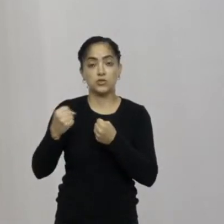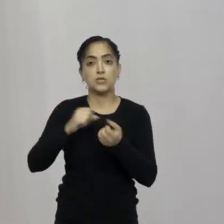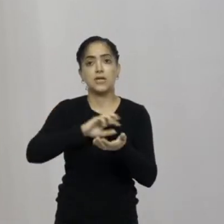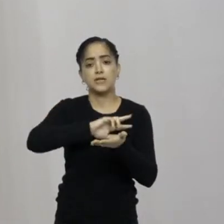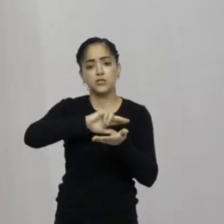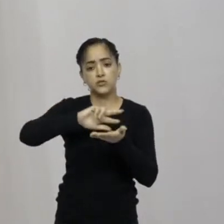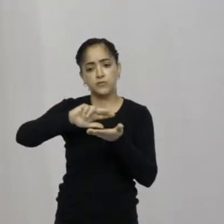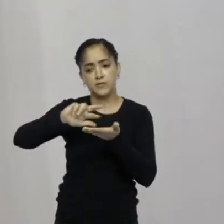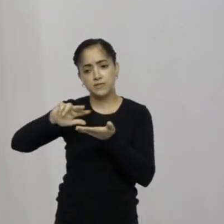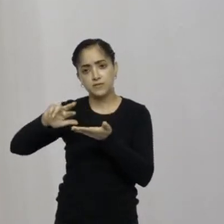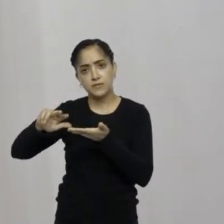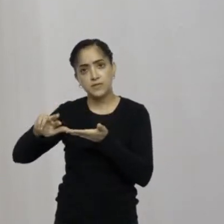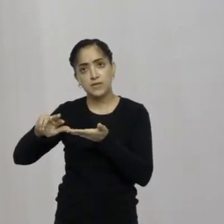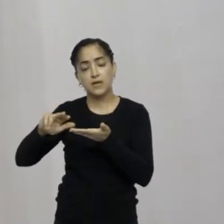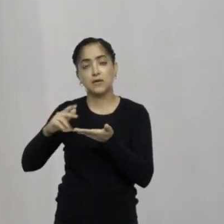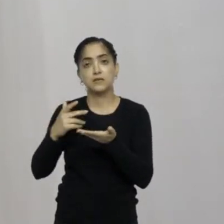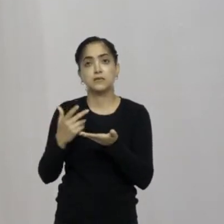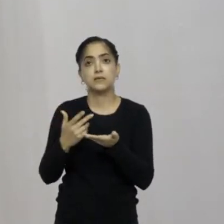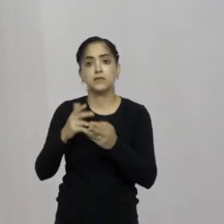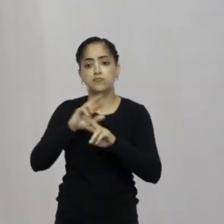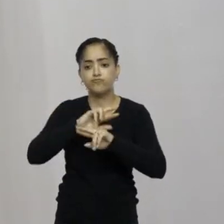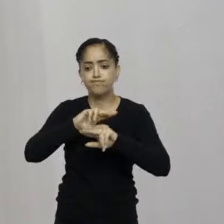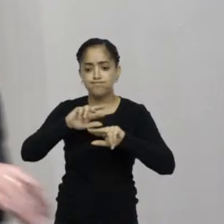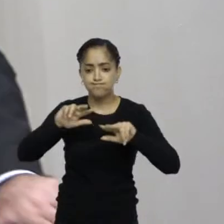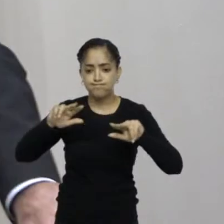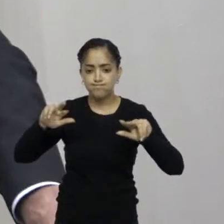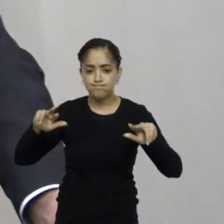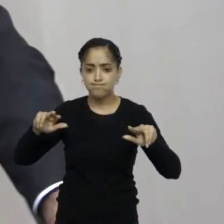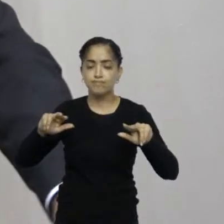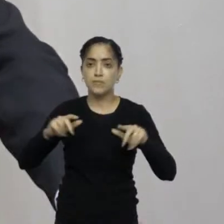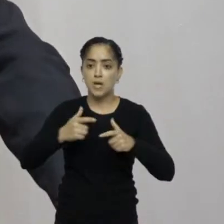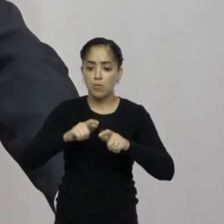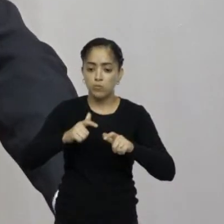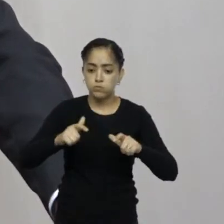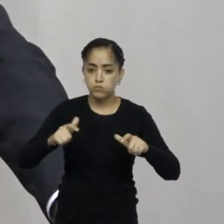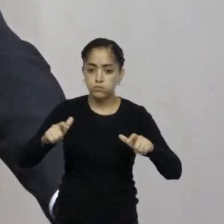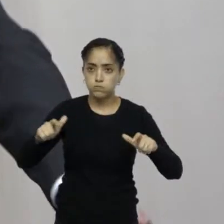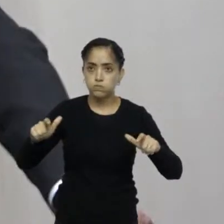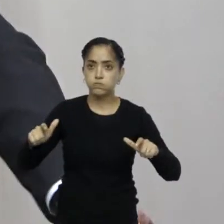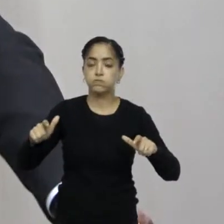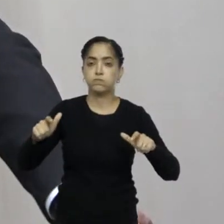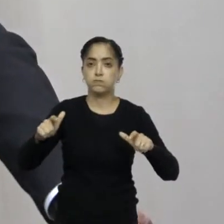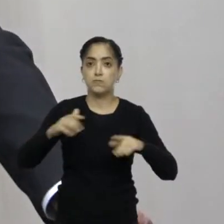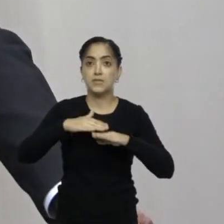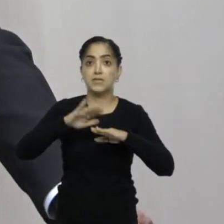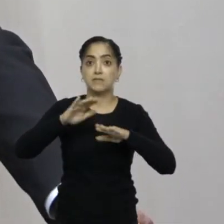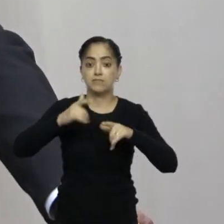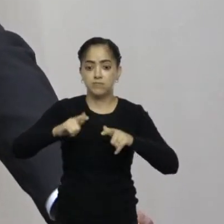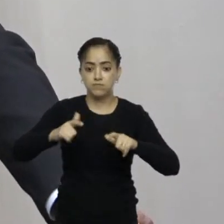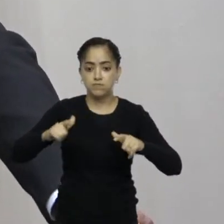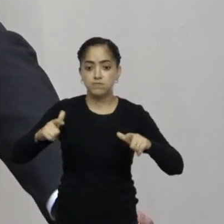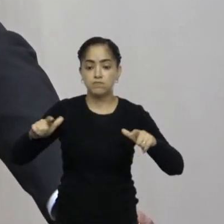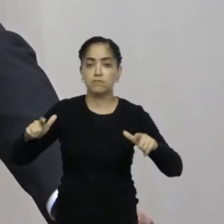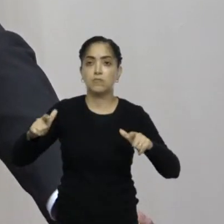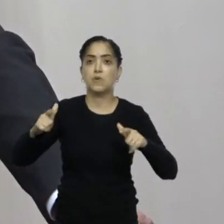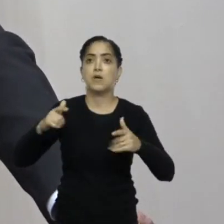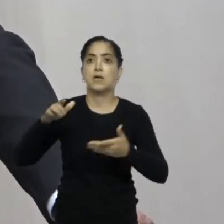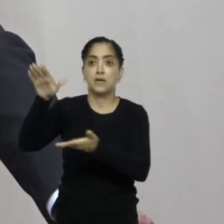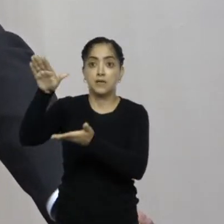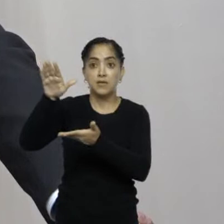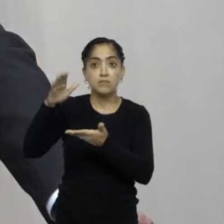diversificada. É o Estado que mais cresce na federação, é um Estado que importa mão de